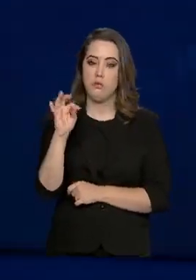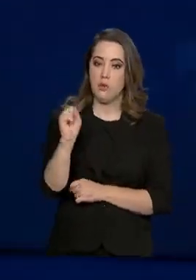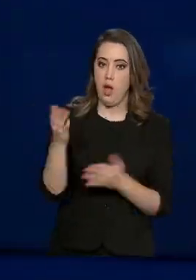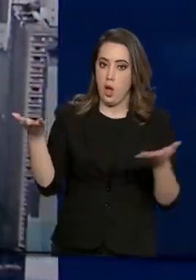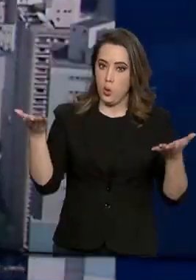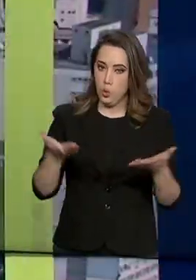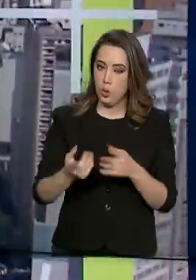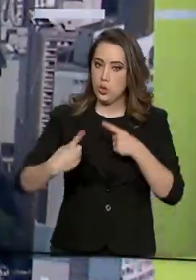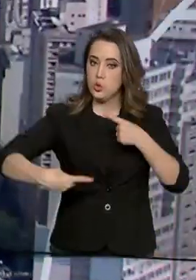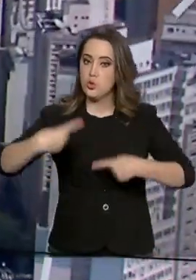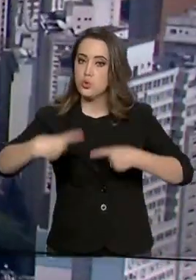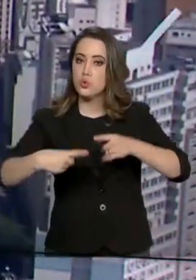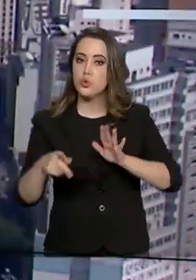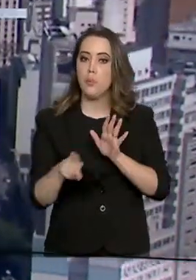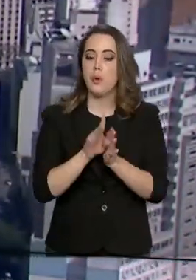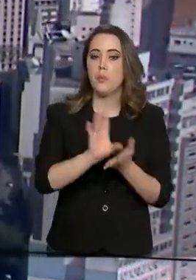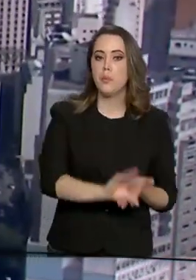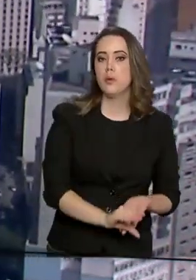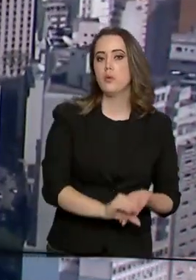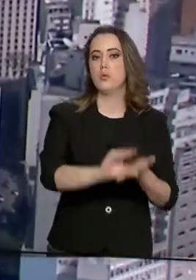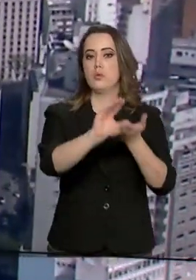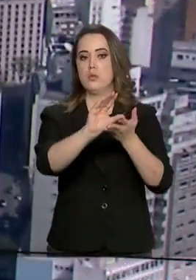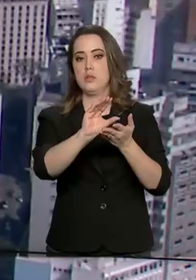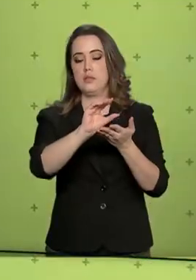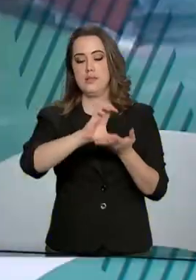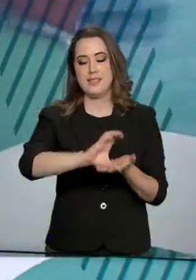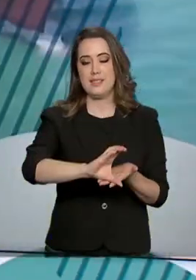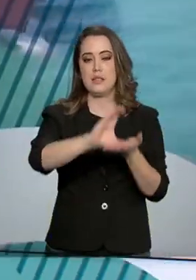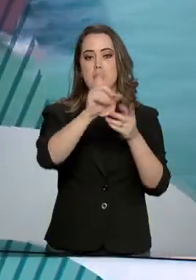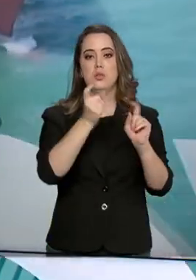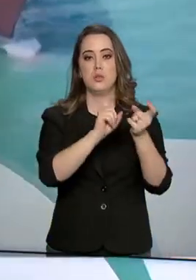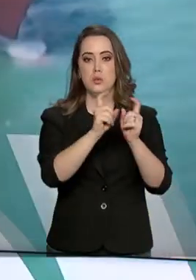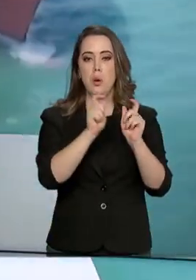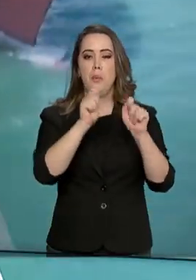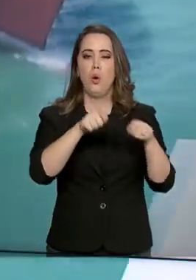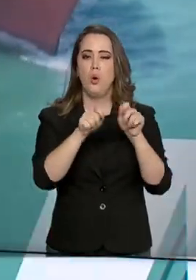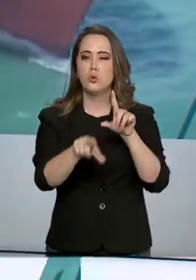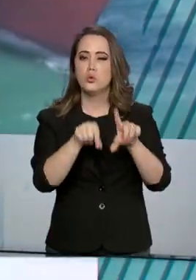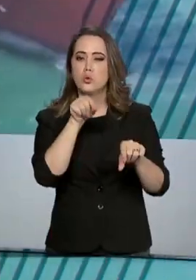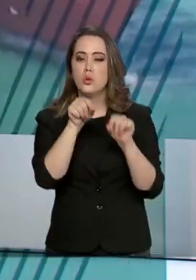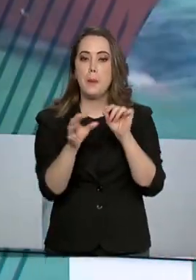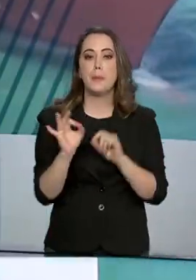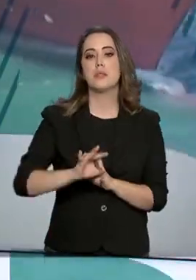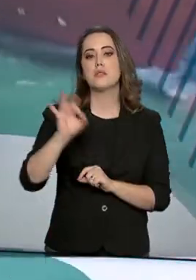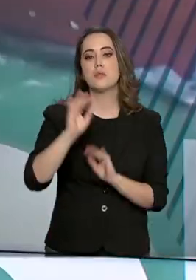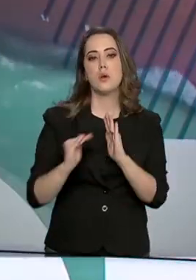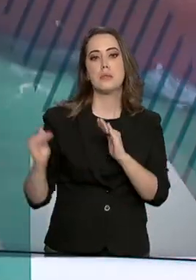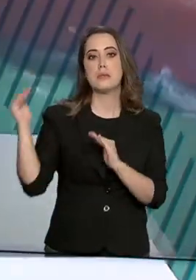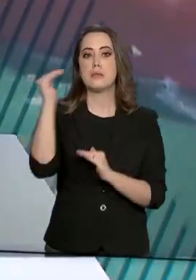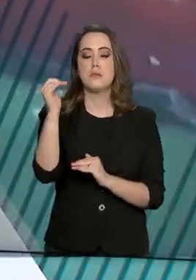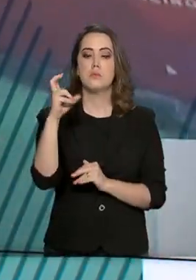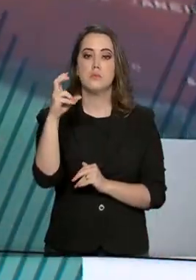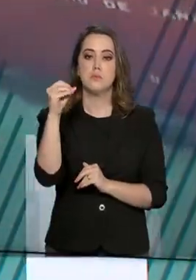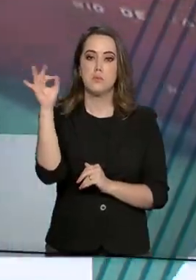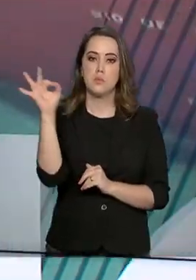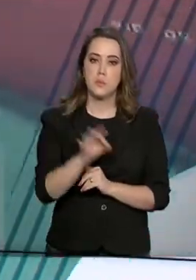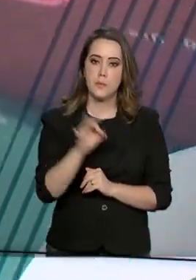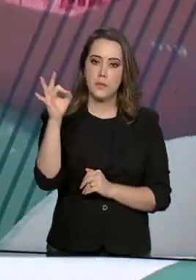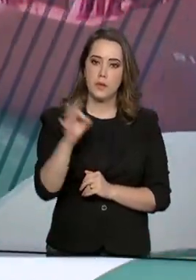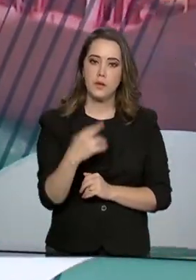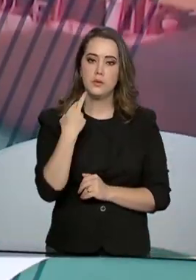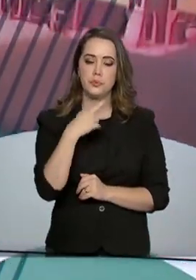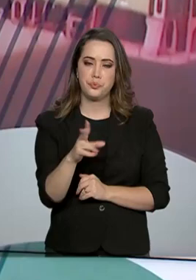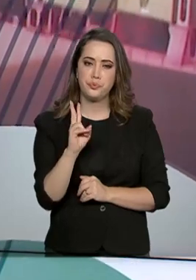de agora definido pelo conselho gestor este conselho poderá estabelecer percentual superior a 50% do resultado